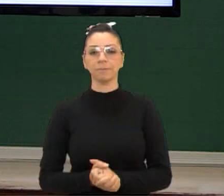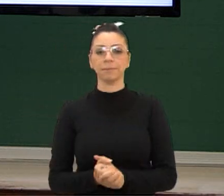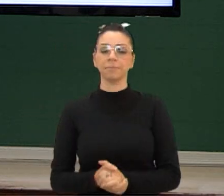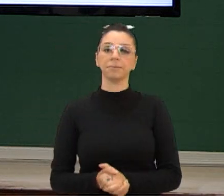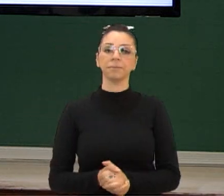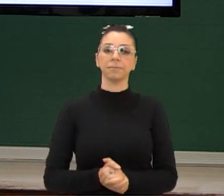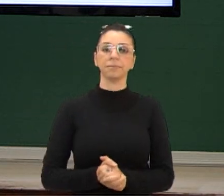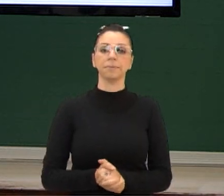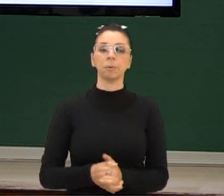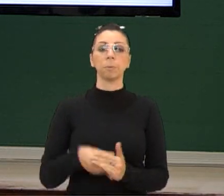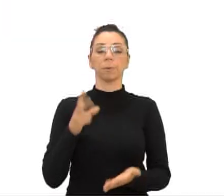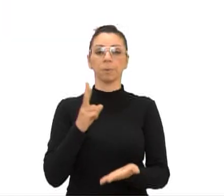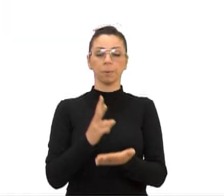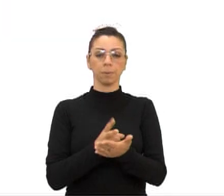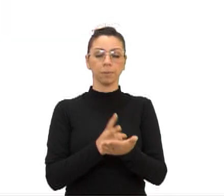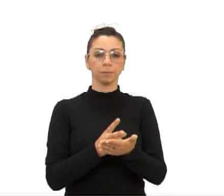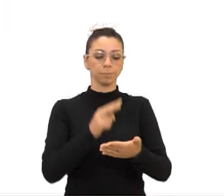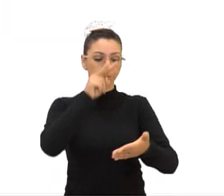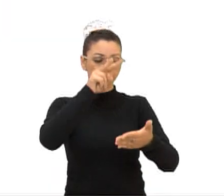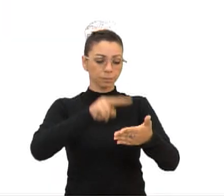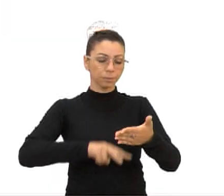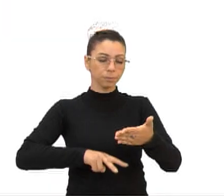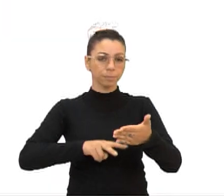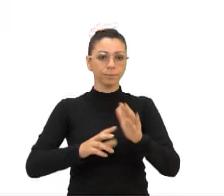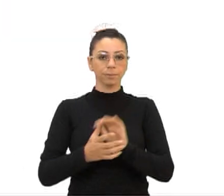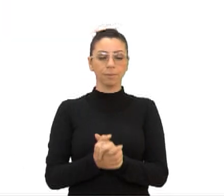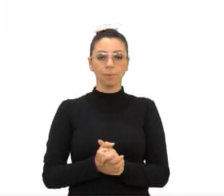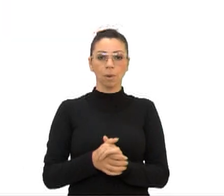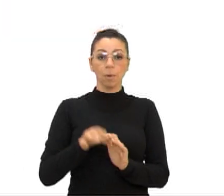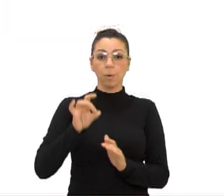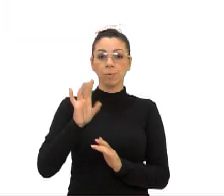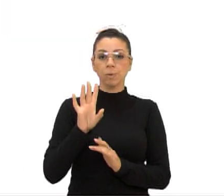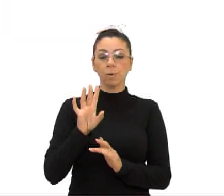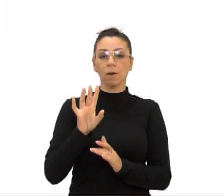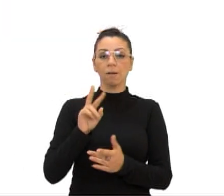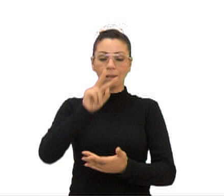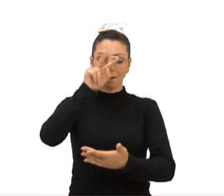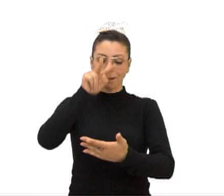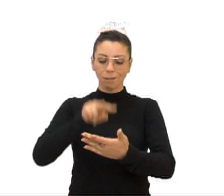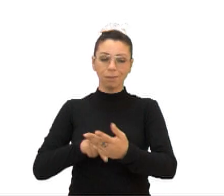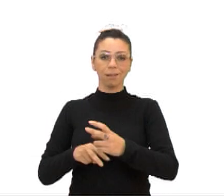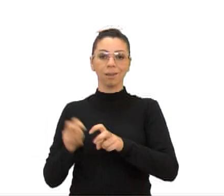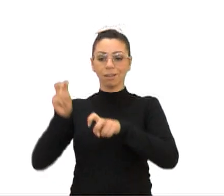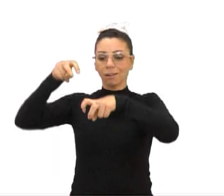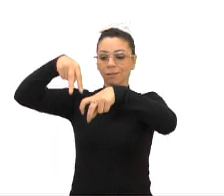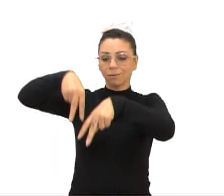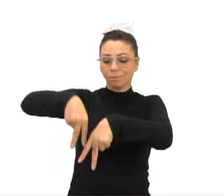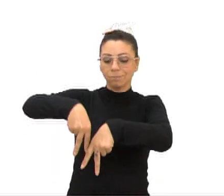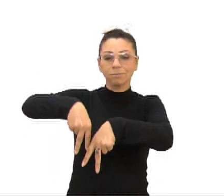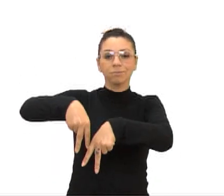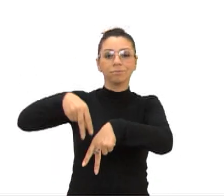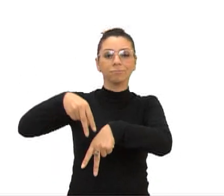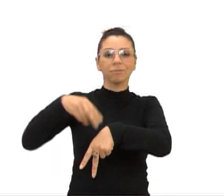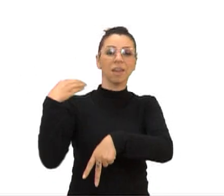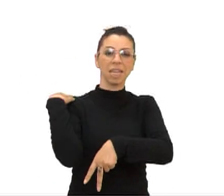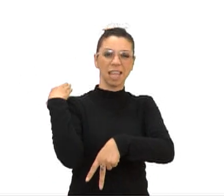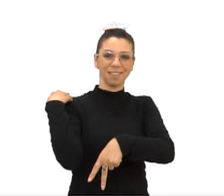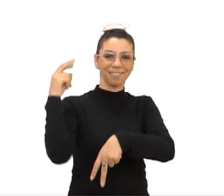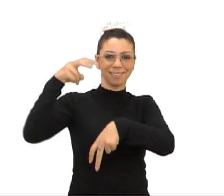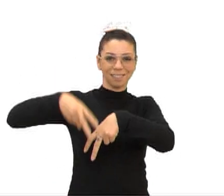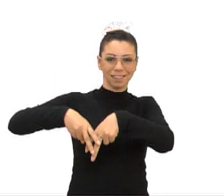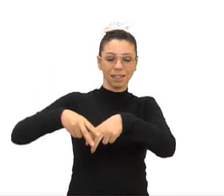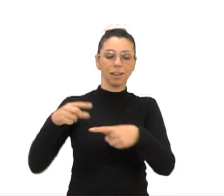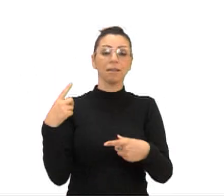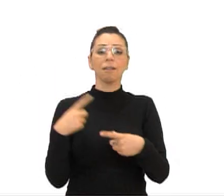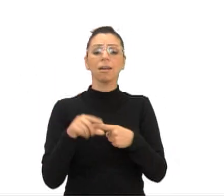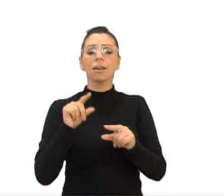Continuando. Releia o trecho da fala. Vou só dar uma lida por cima dos seus ombros. Quem é o sujeito da